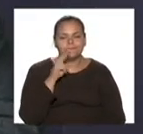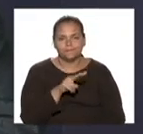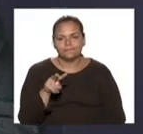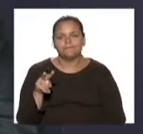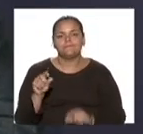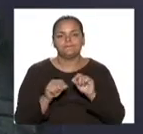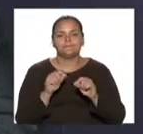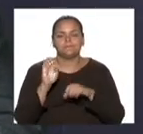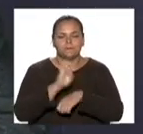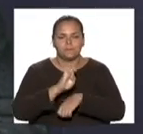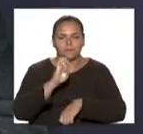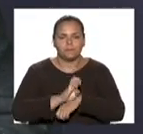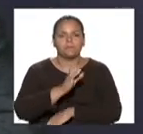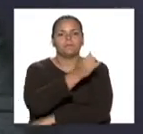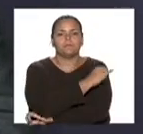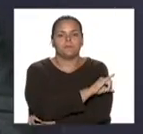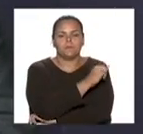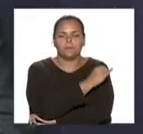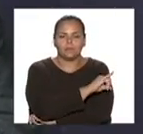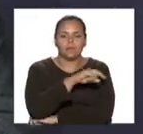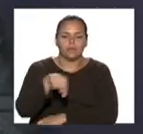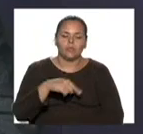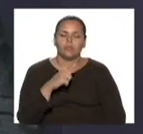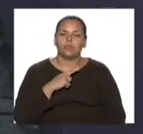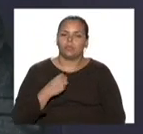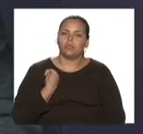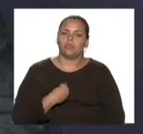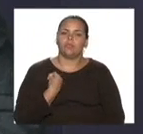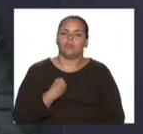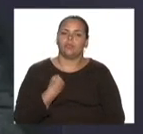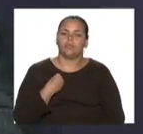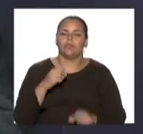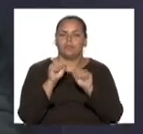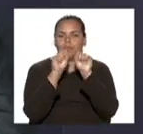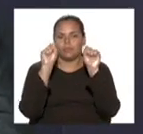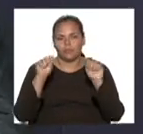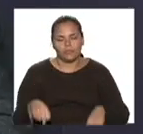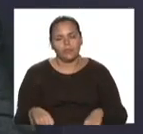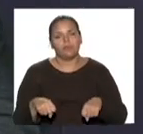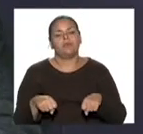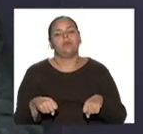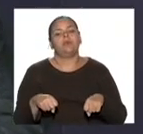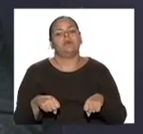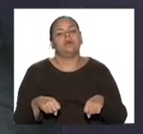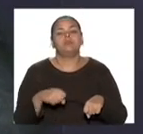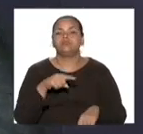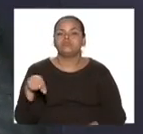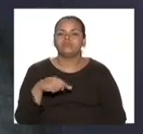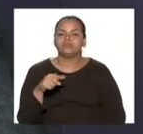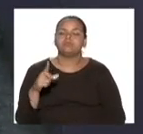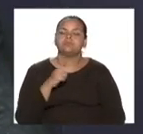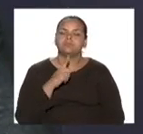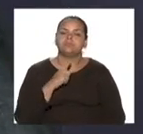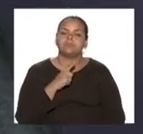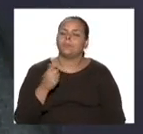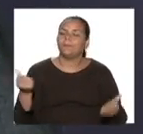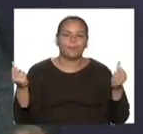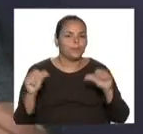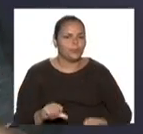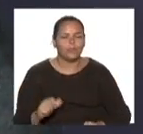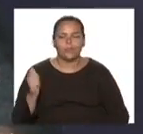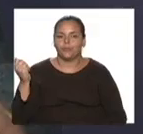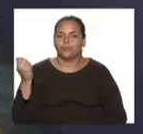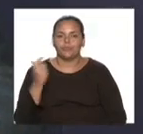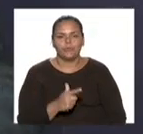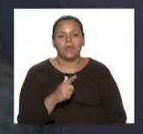temos visto que o Estado do Rio de Janeiro, nós estamos vivendo aí um sistema como se nós estamos vivendo